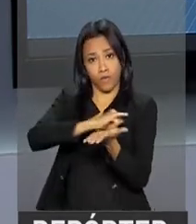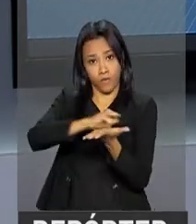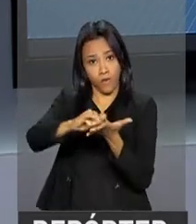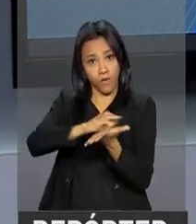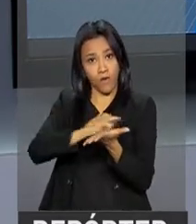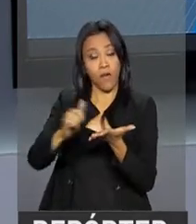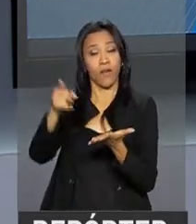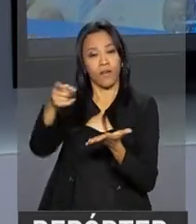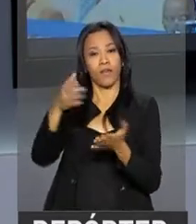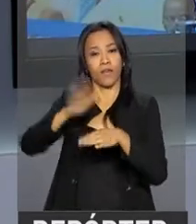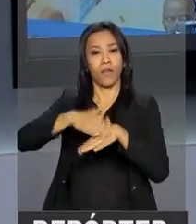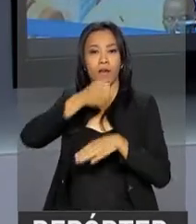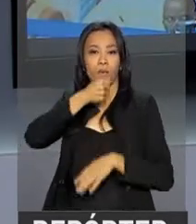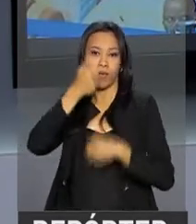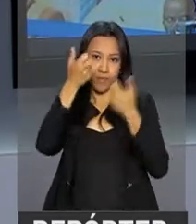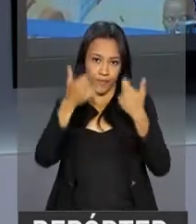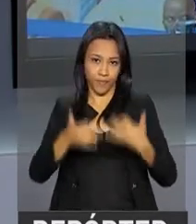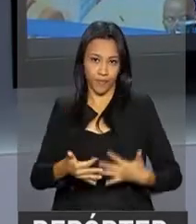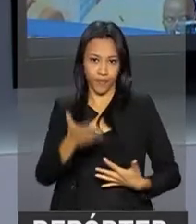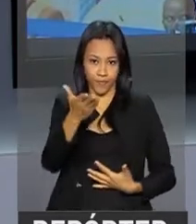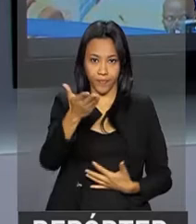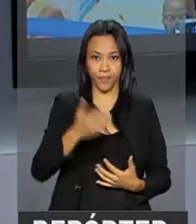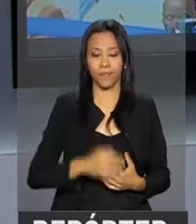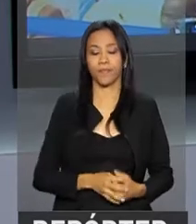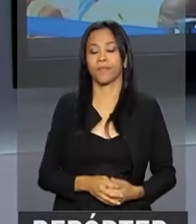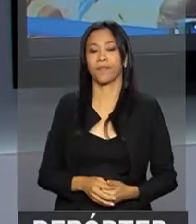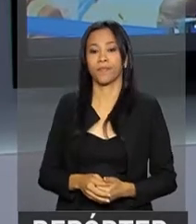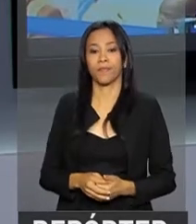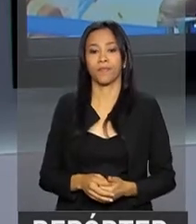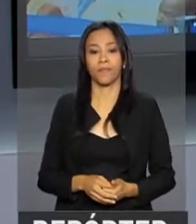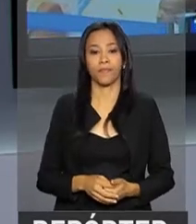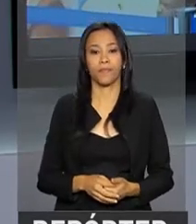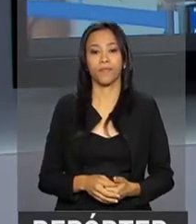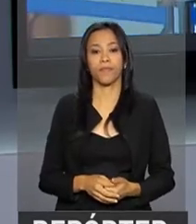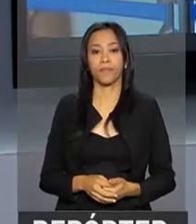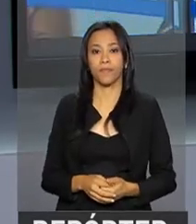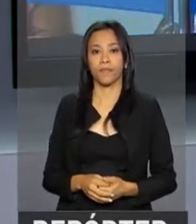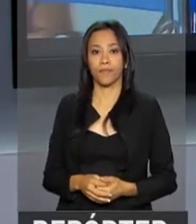repórter Paola Diorte. Paola?